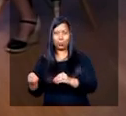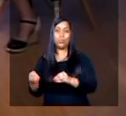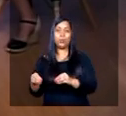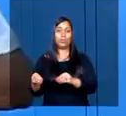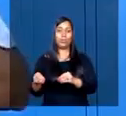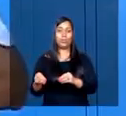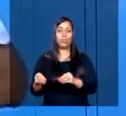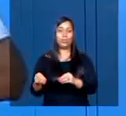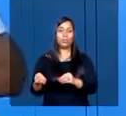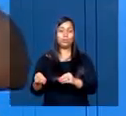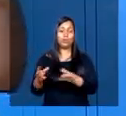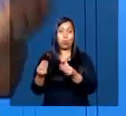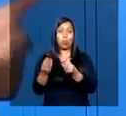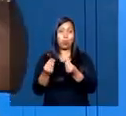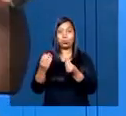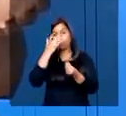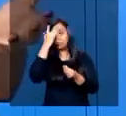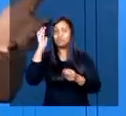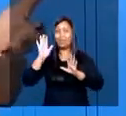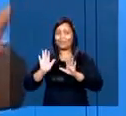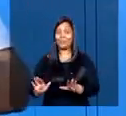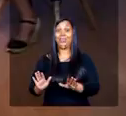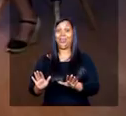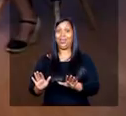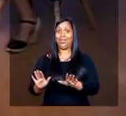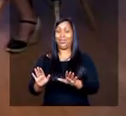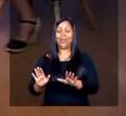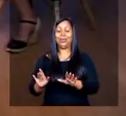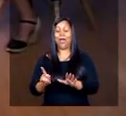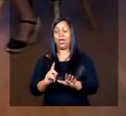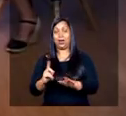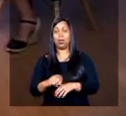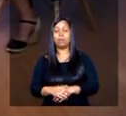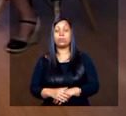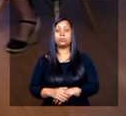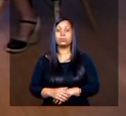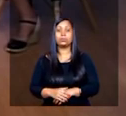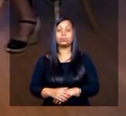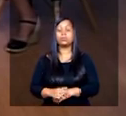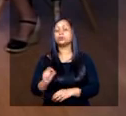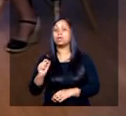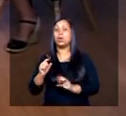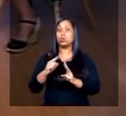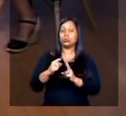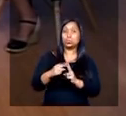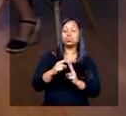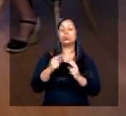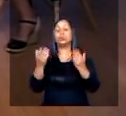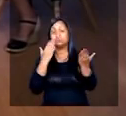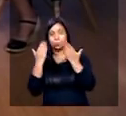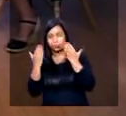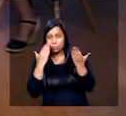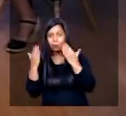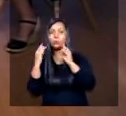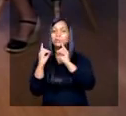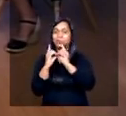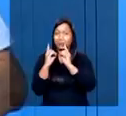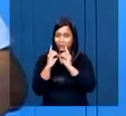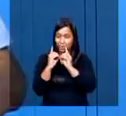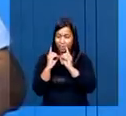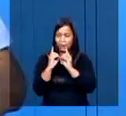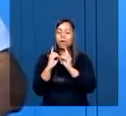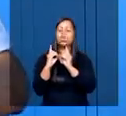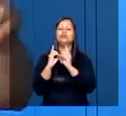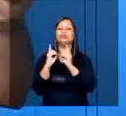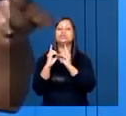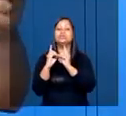tem esse bondo de gente para ficar atrás dessas crianças. O bondo do atendimento. Não, então são 2 psicólogas que atendem o